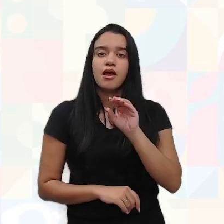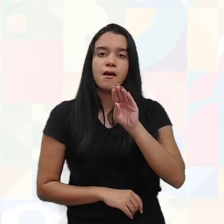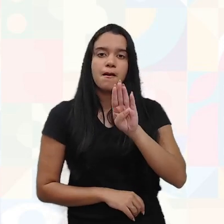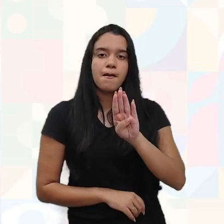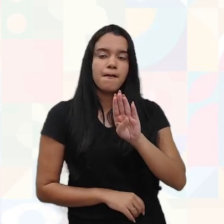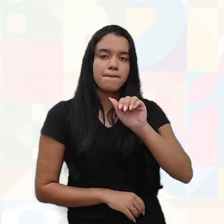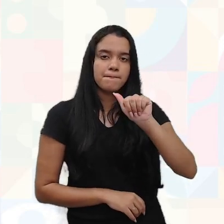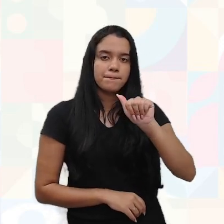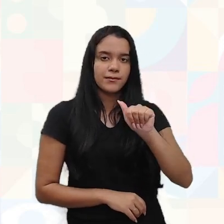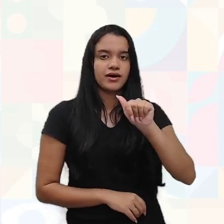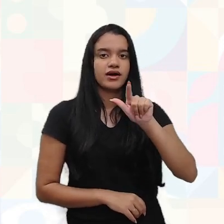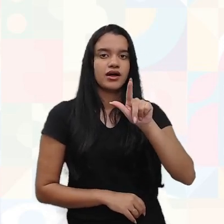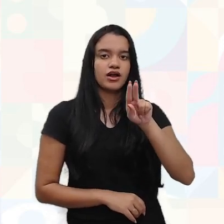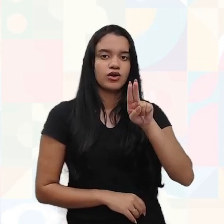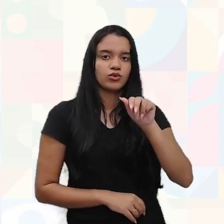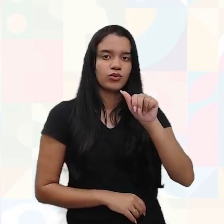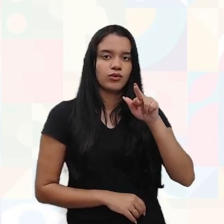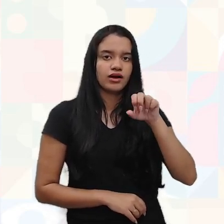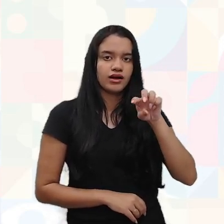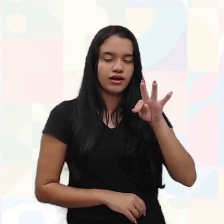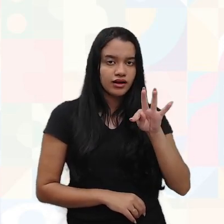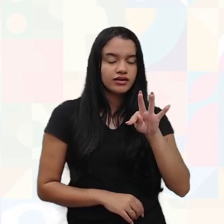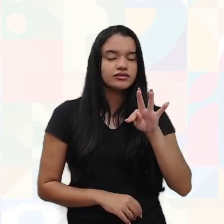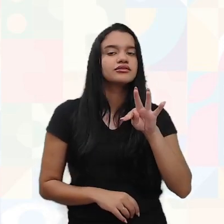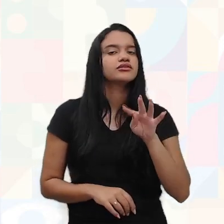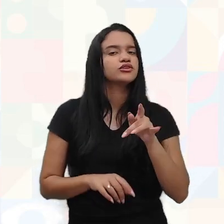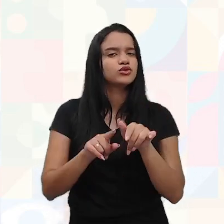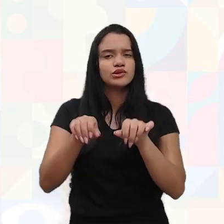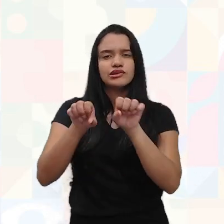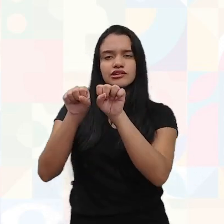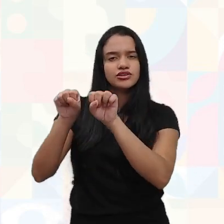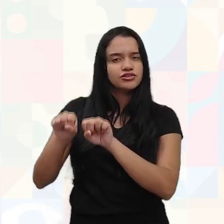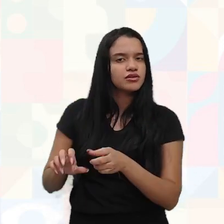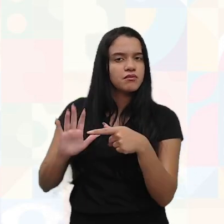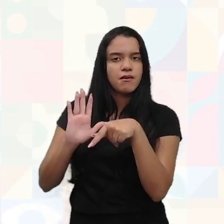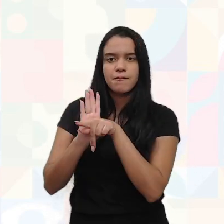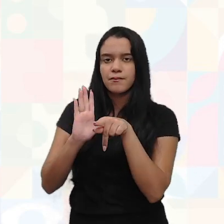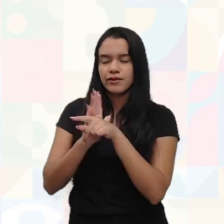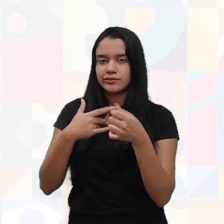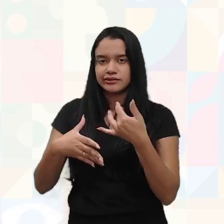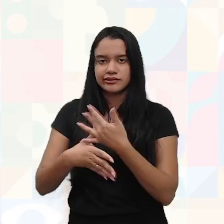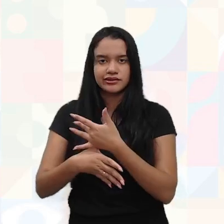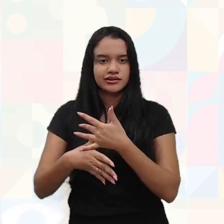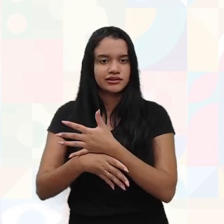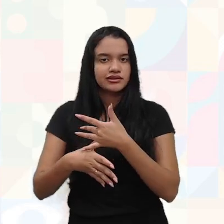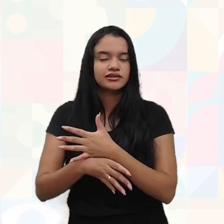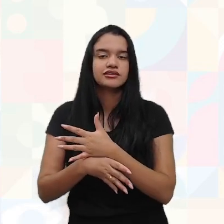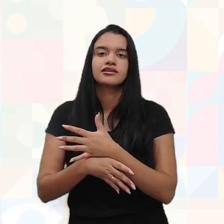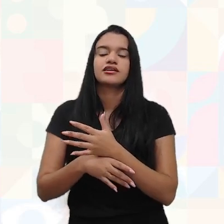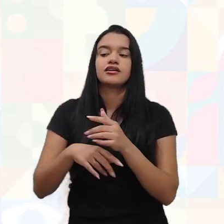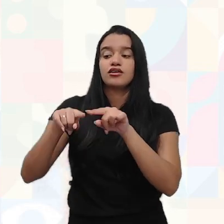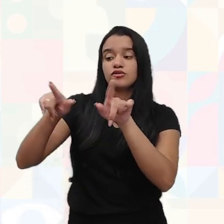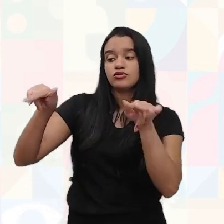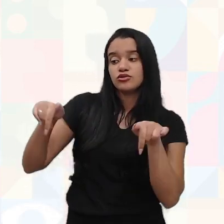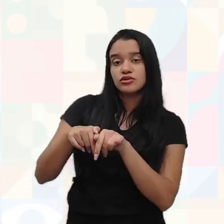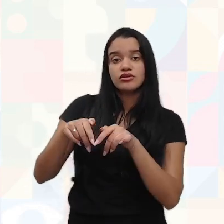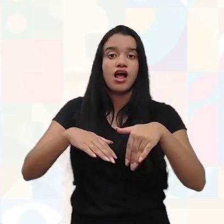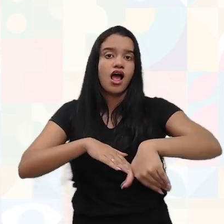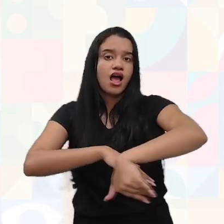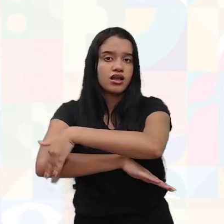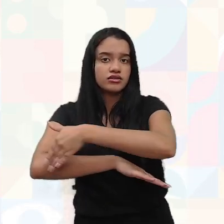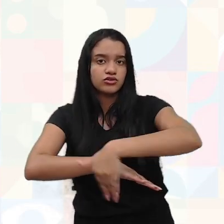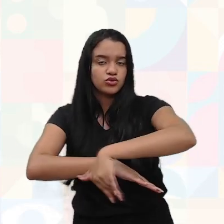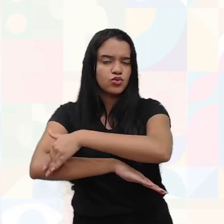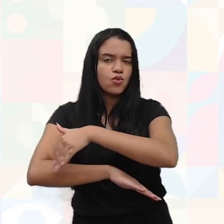ali que ele projetou todo o sistema defensivo da cidade e o interior da cidade, as quadras, as ruas, tudo